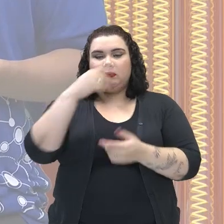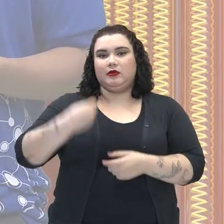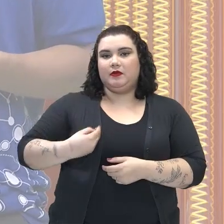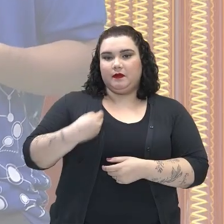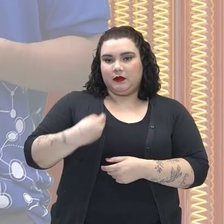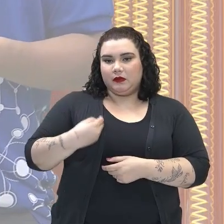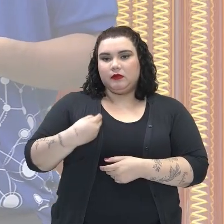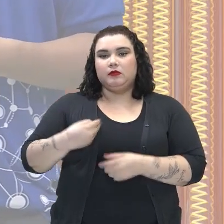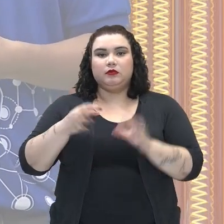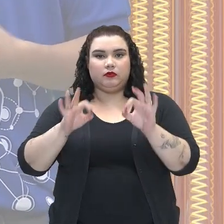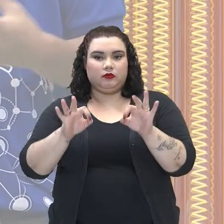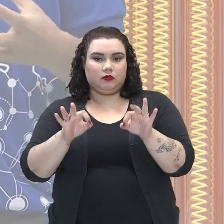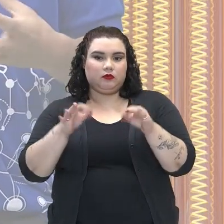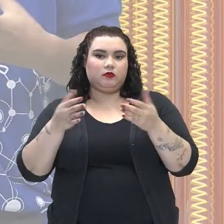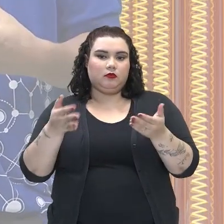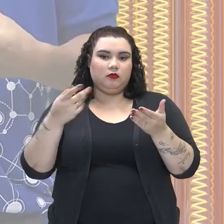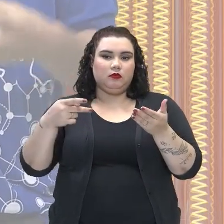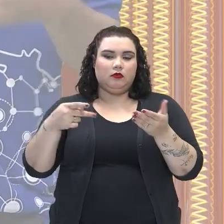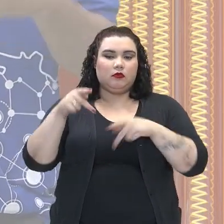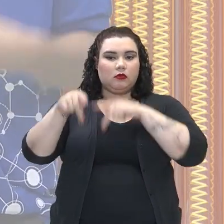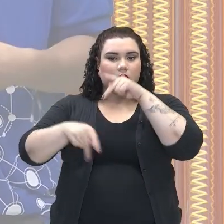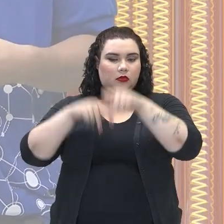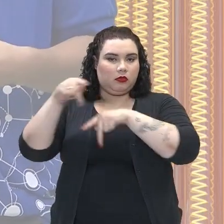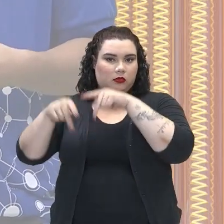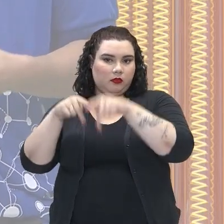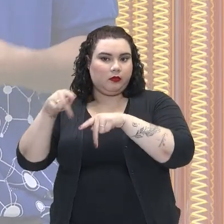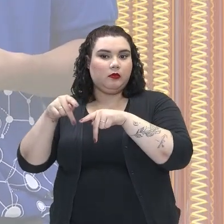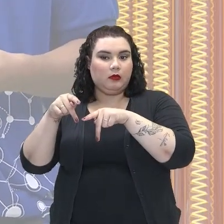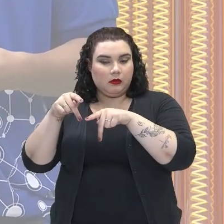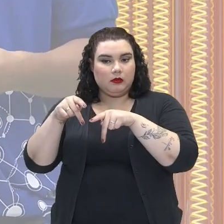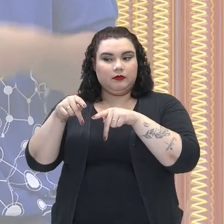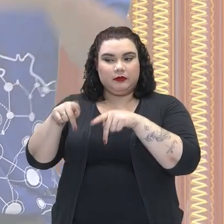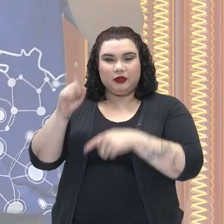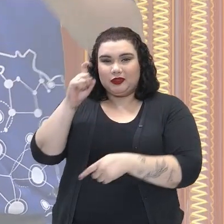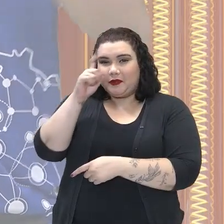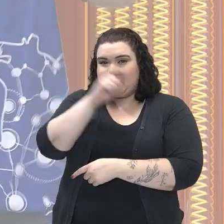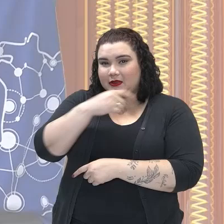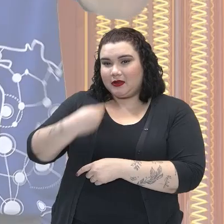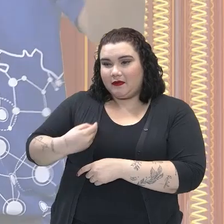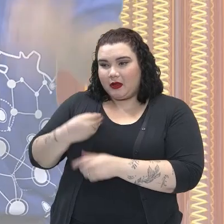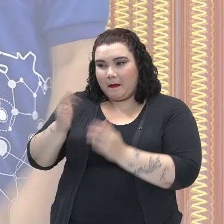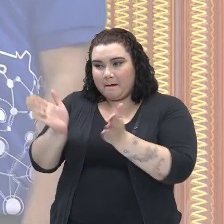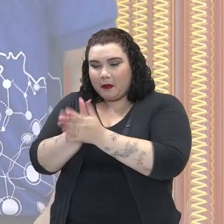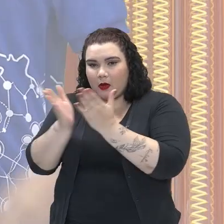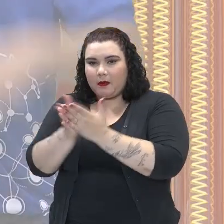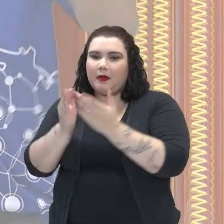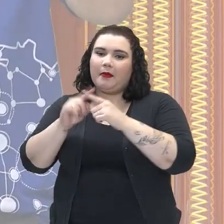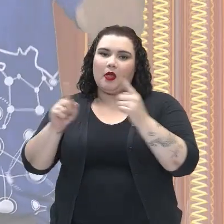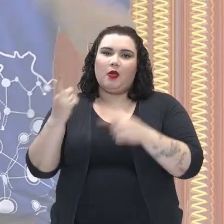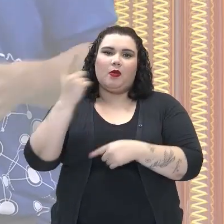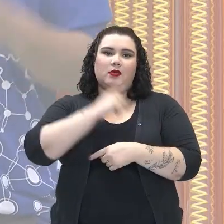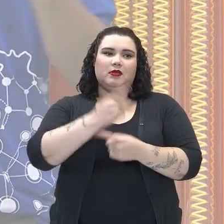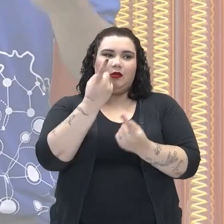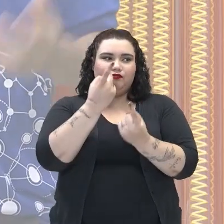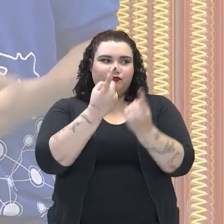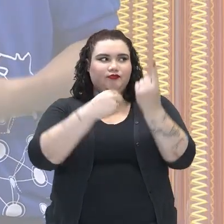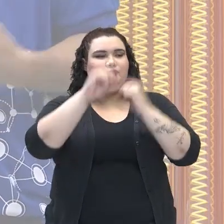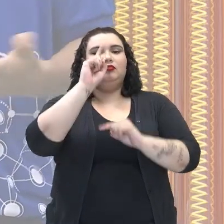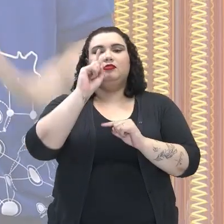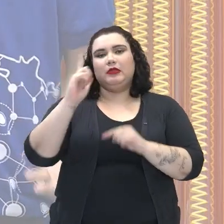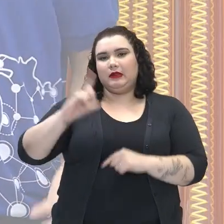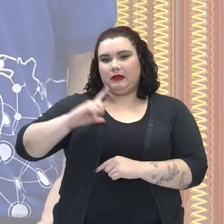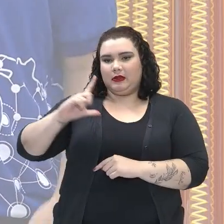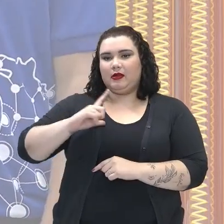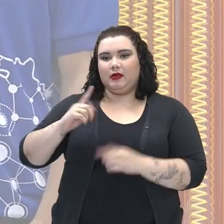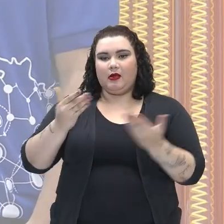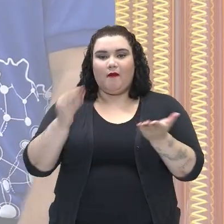da questão dessas populações que mesmo em muita dificuldade, sempre alguém consegue se destacar, né, avançar, o que